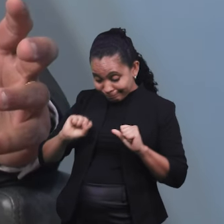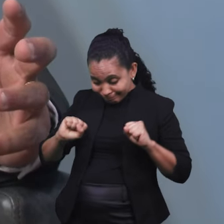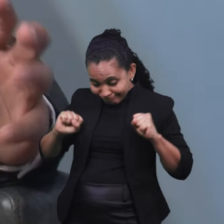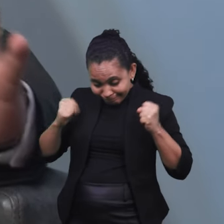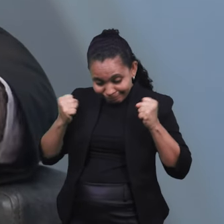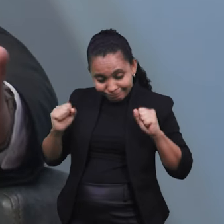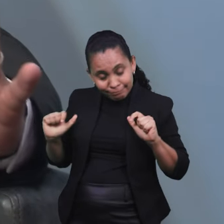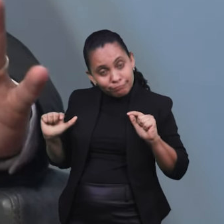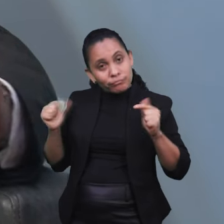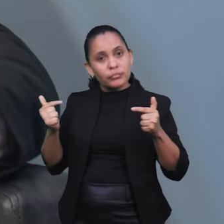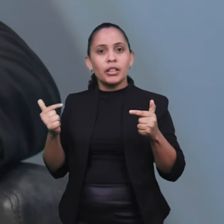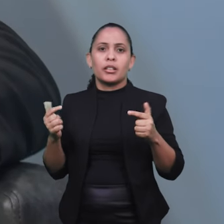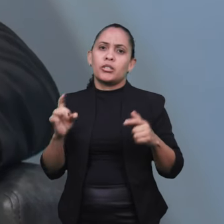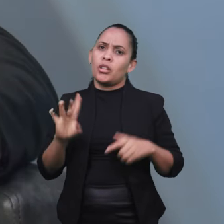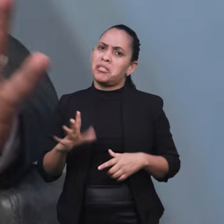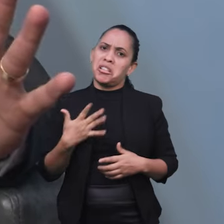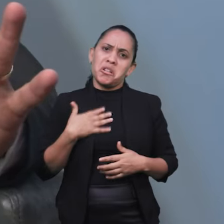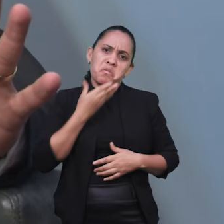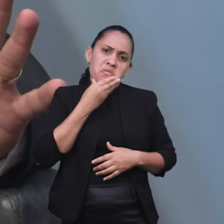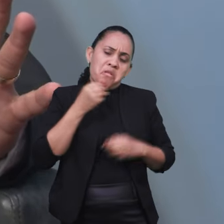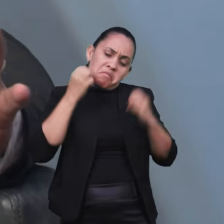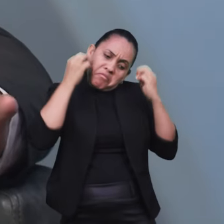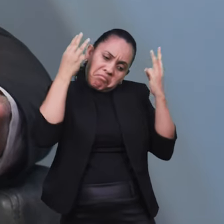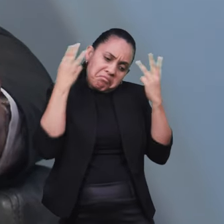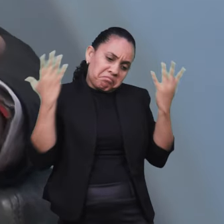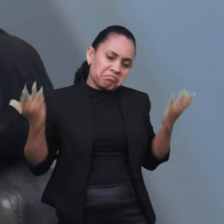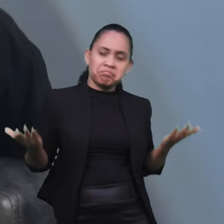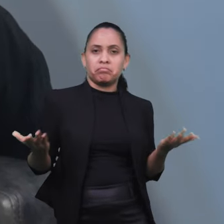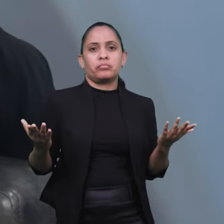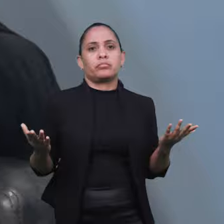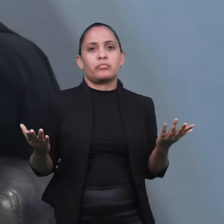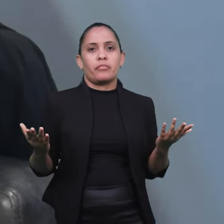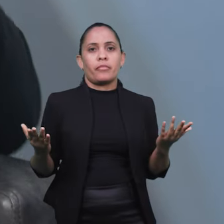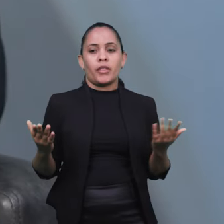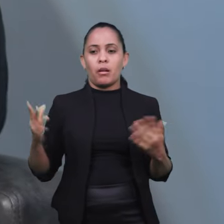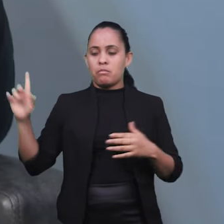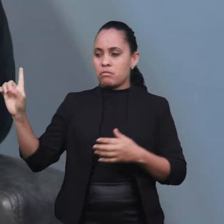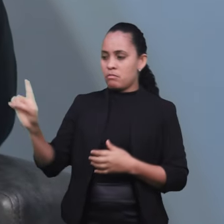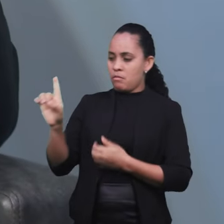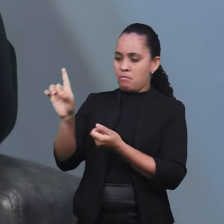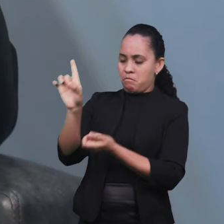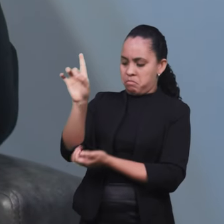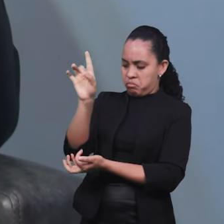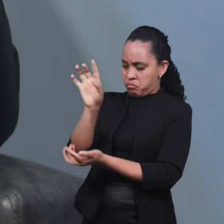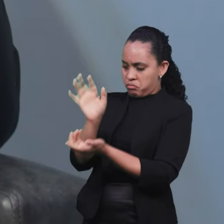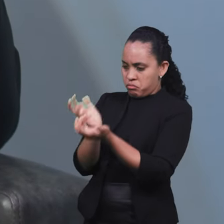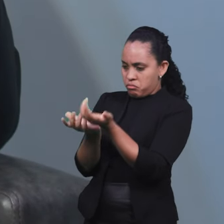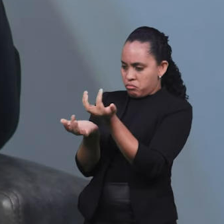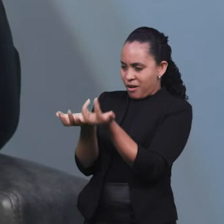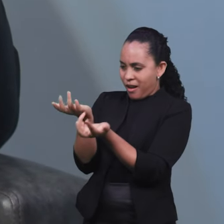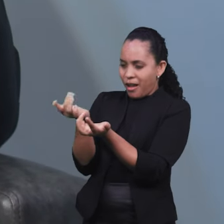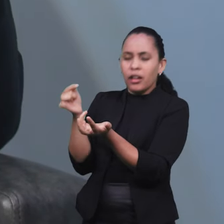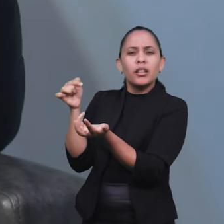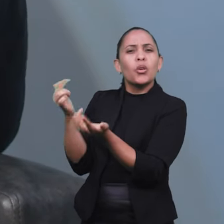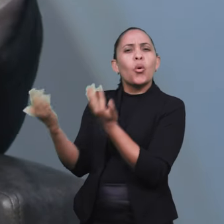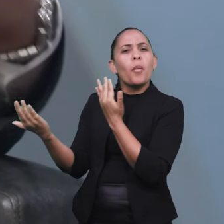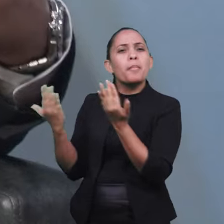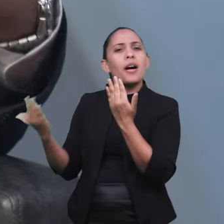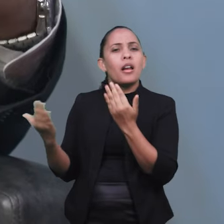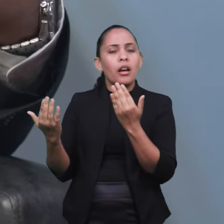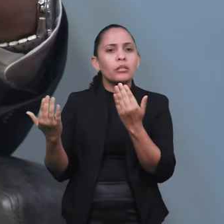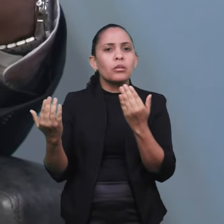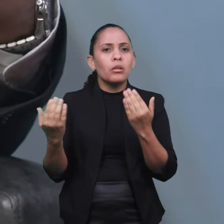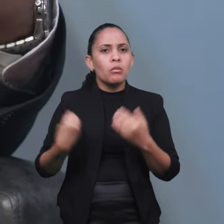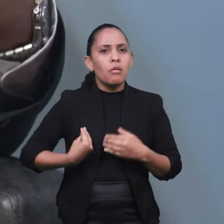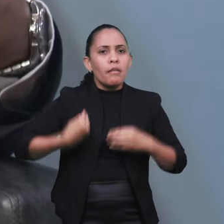ele, seria apenas um Moisés. Então aquela sarça era ele mesmo, cheio do